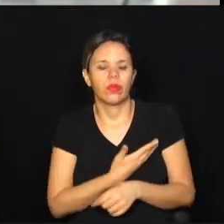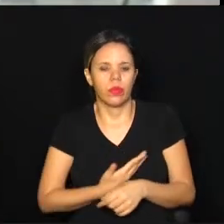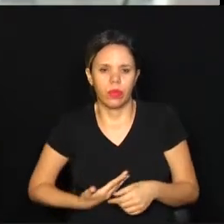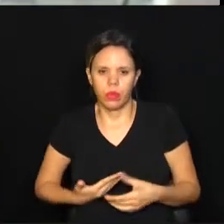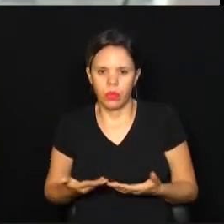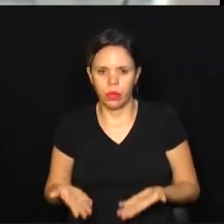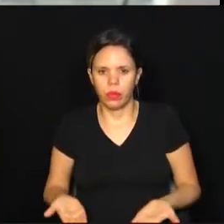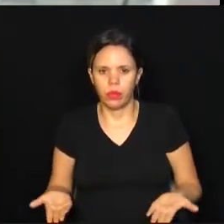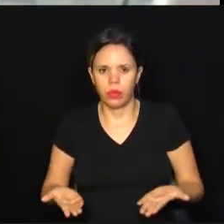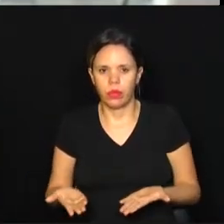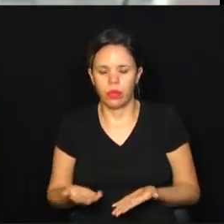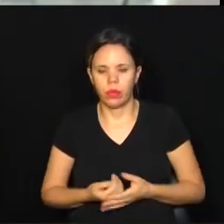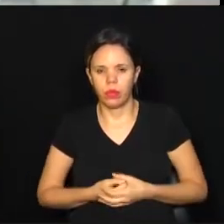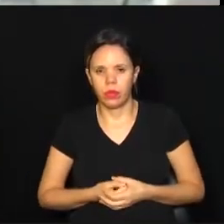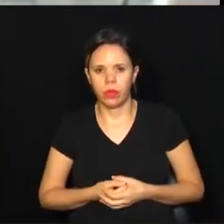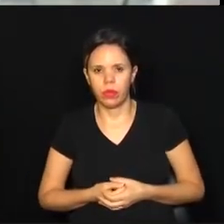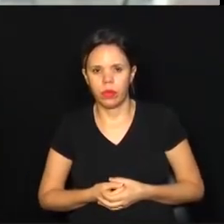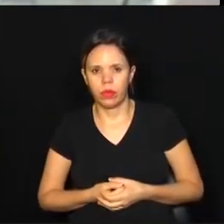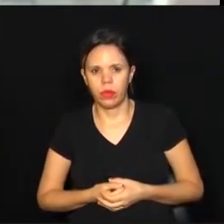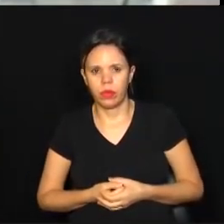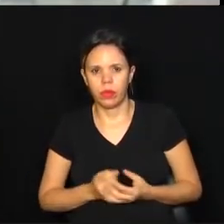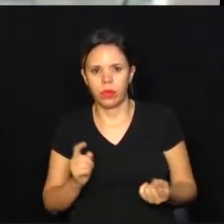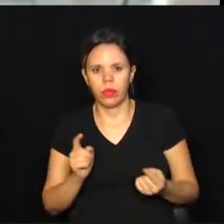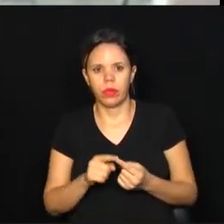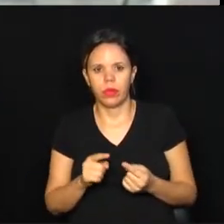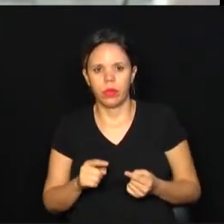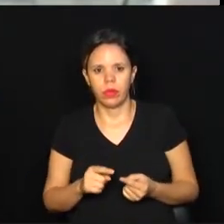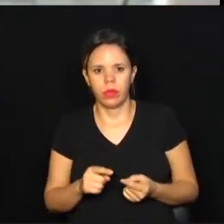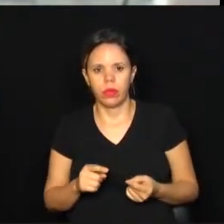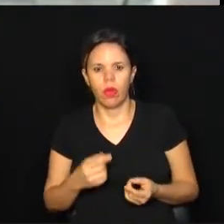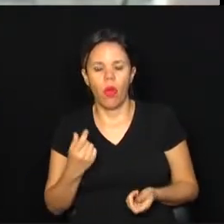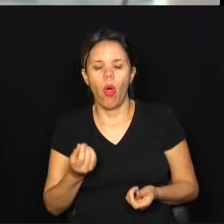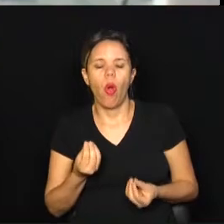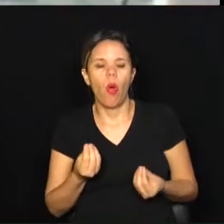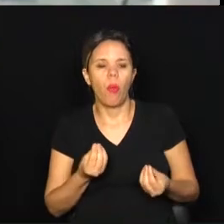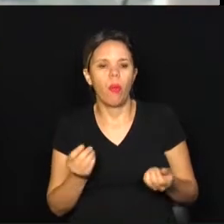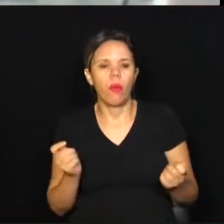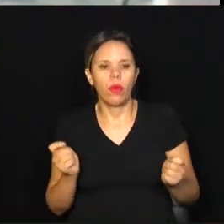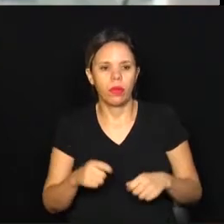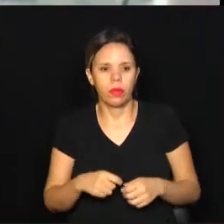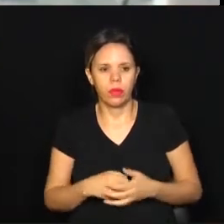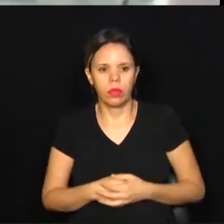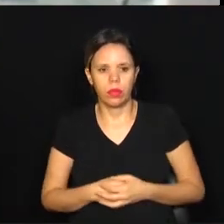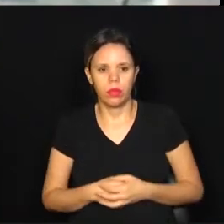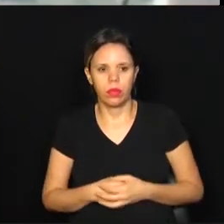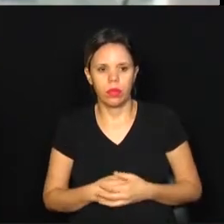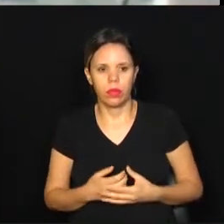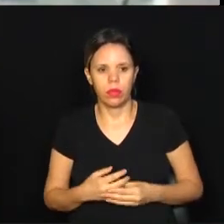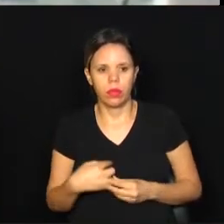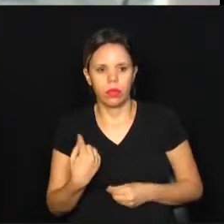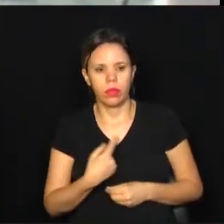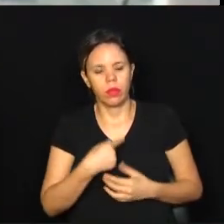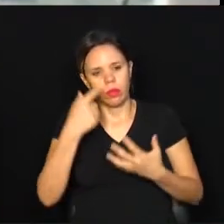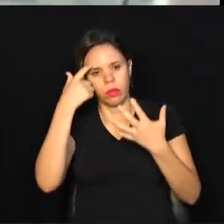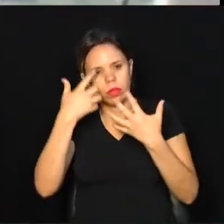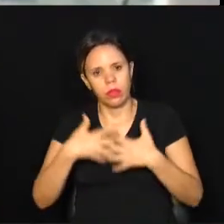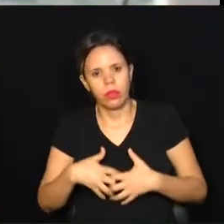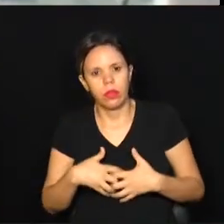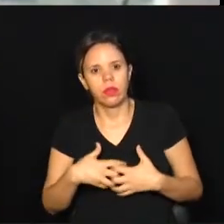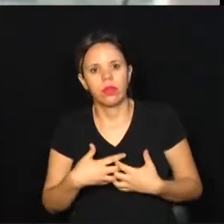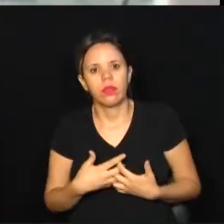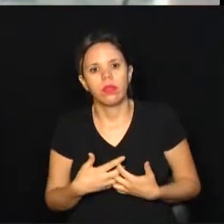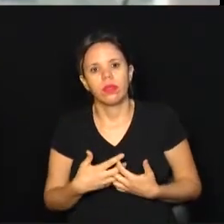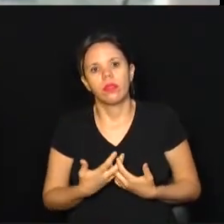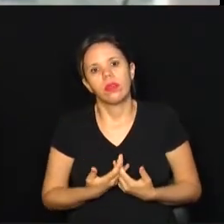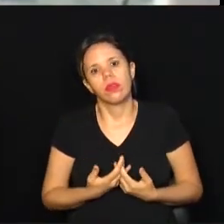Então, nesse sentido, quer dizer, como que é possível nós pensarmos